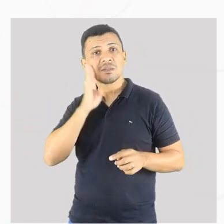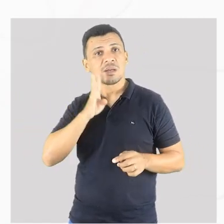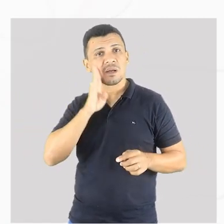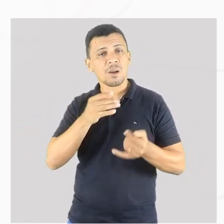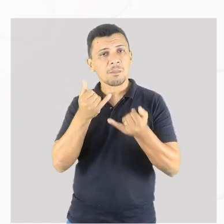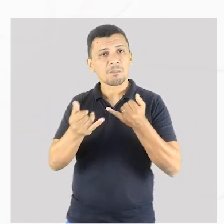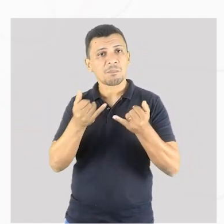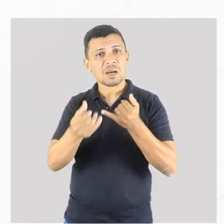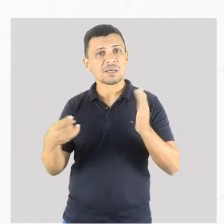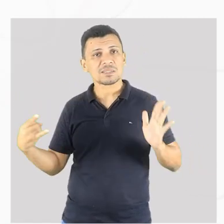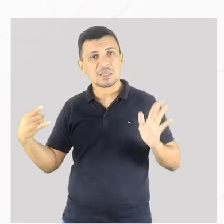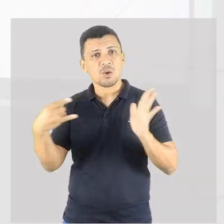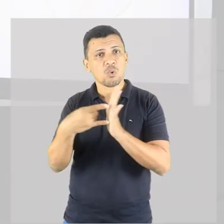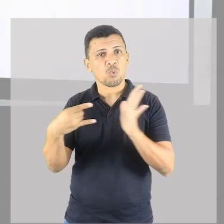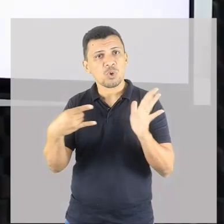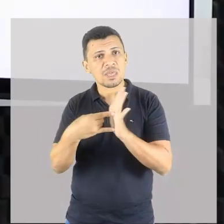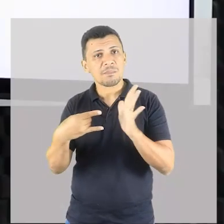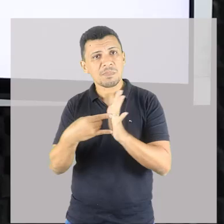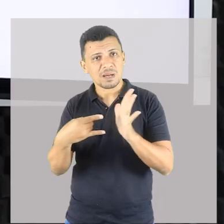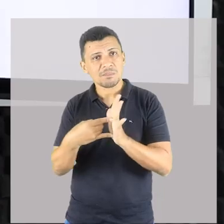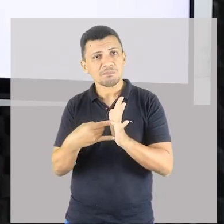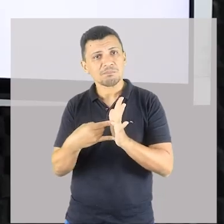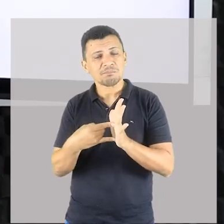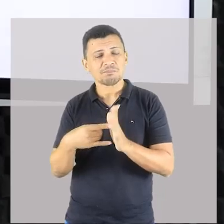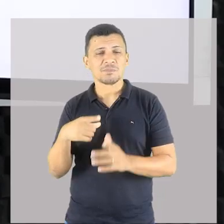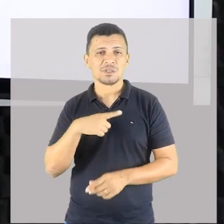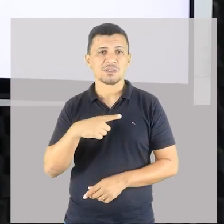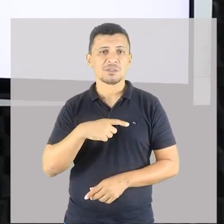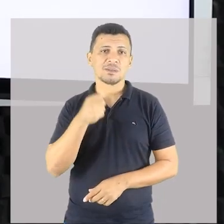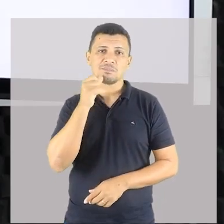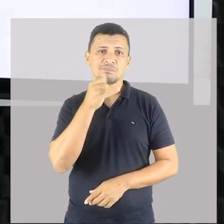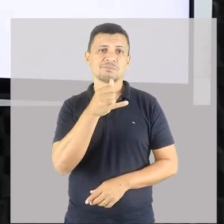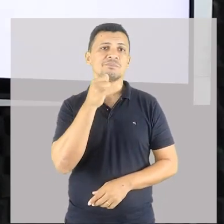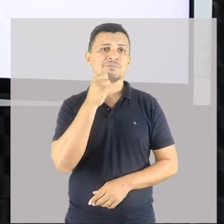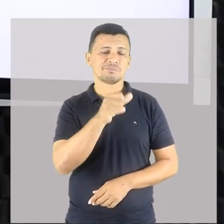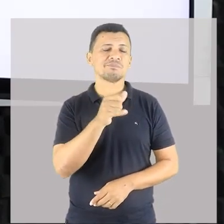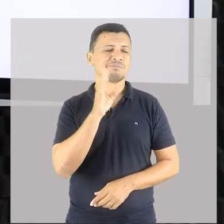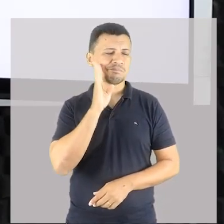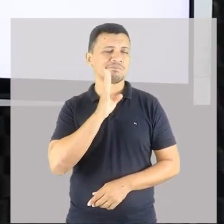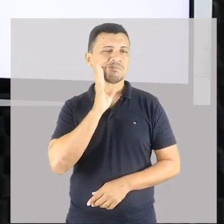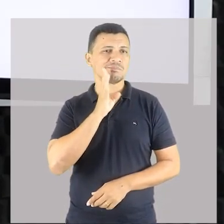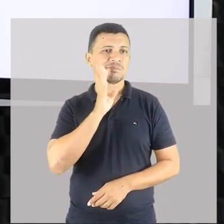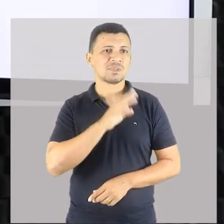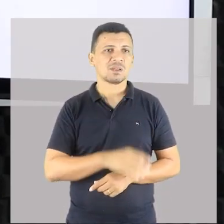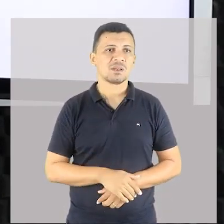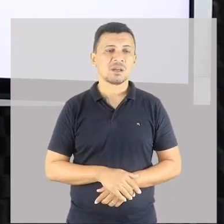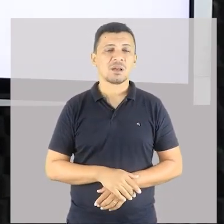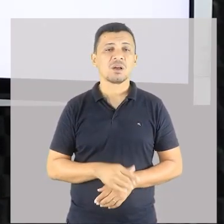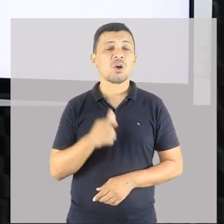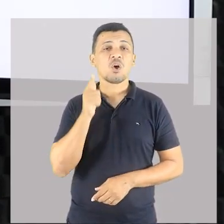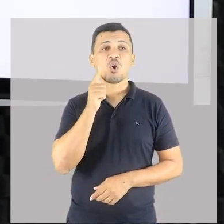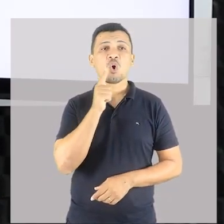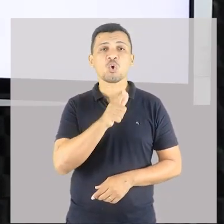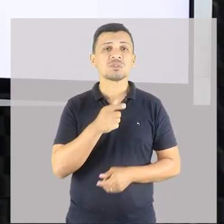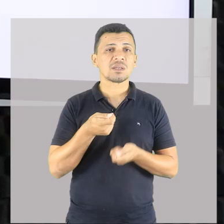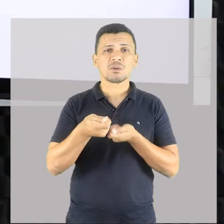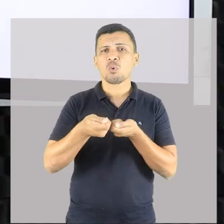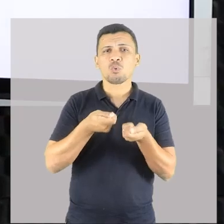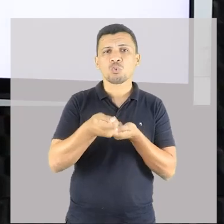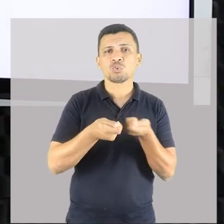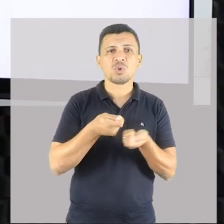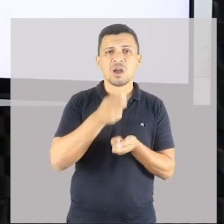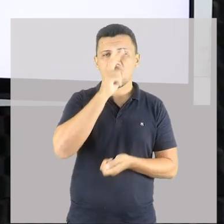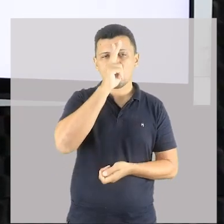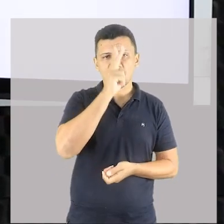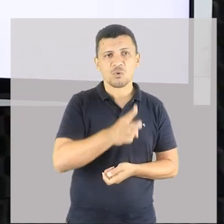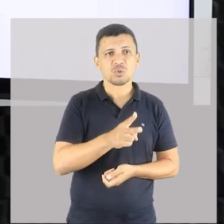com um ímã em forma de barra quando ele é percorrido por corrente. Aí a gente consegue até controlar a intensidade do